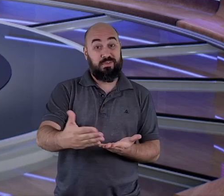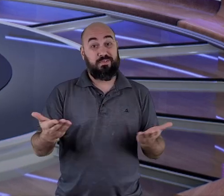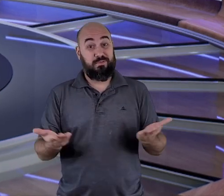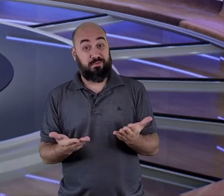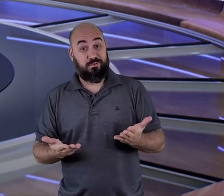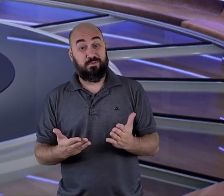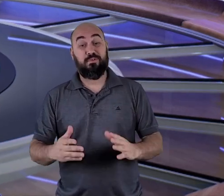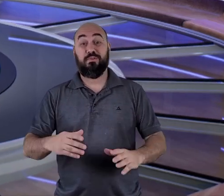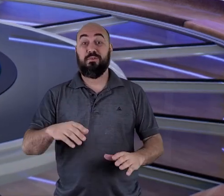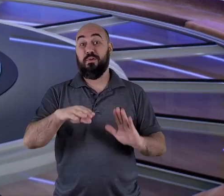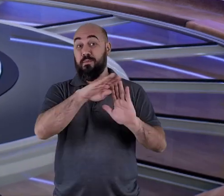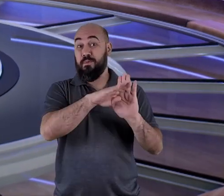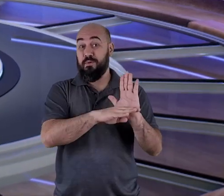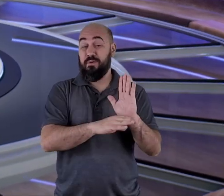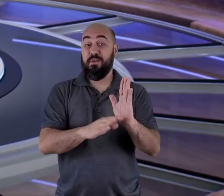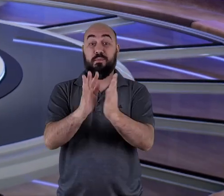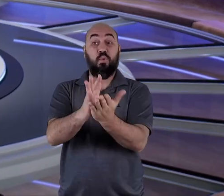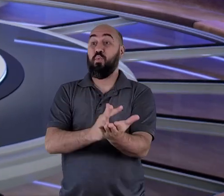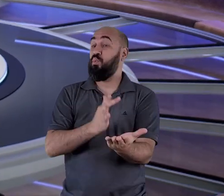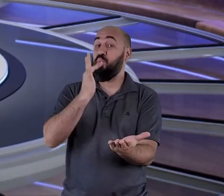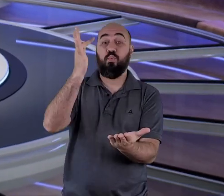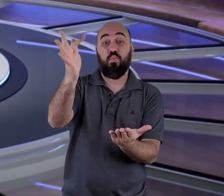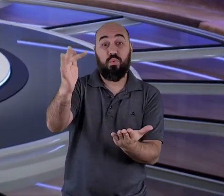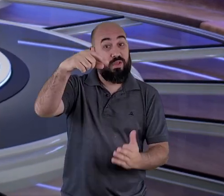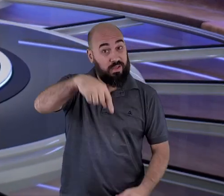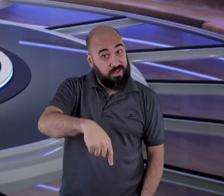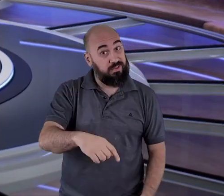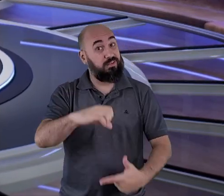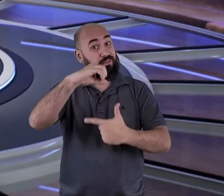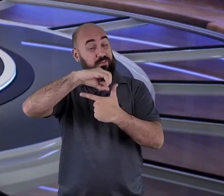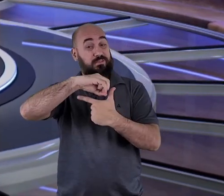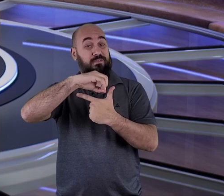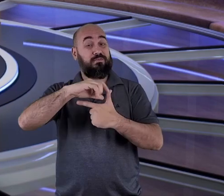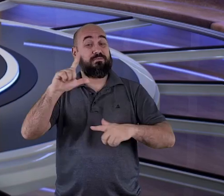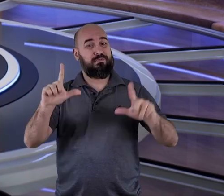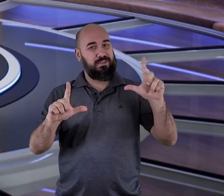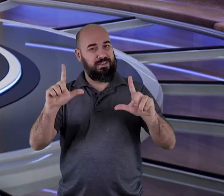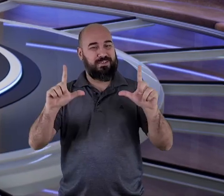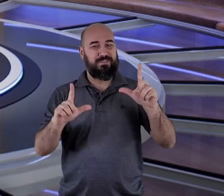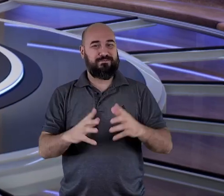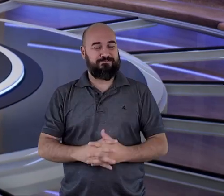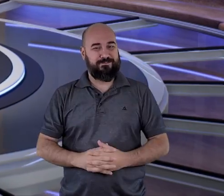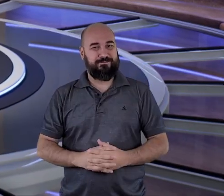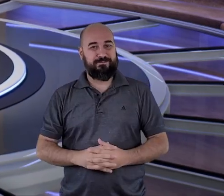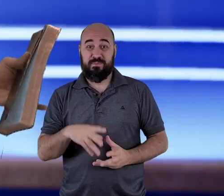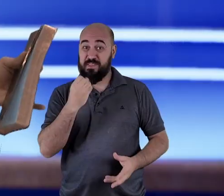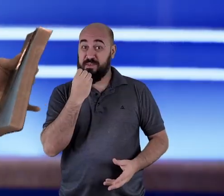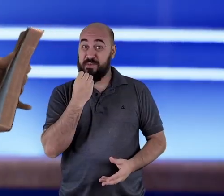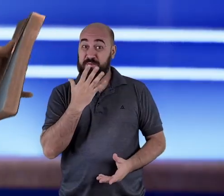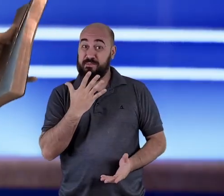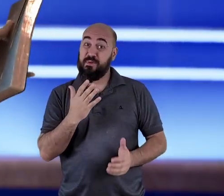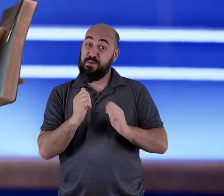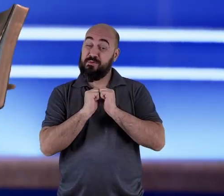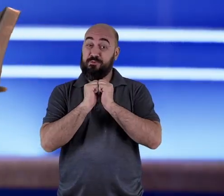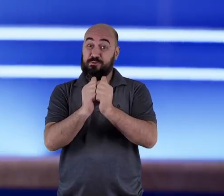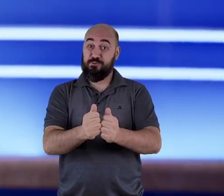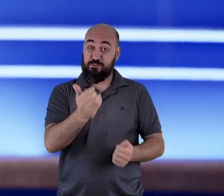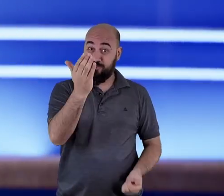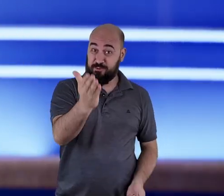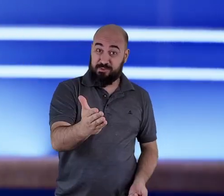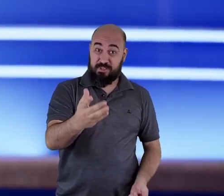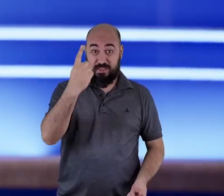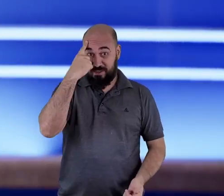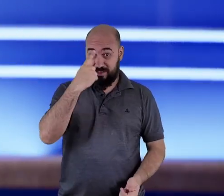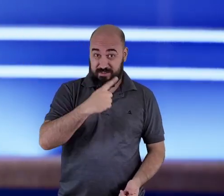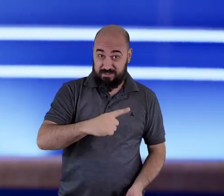Estamos começando agora mais um programa A Arena do Futuro aqui na TV Novo Tempo. Que bom poder te receber